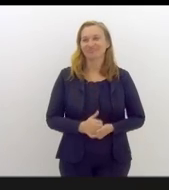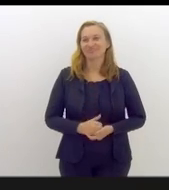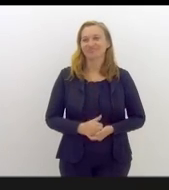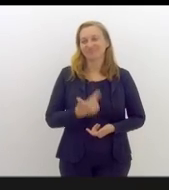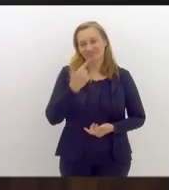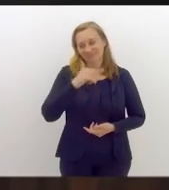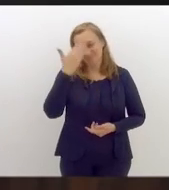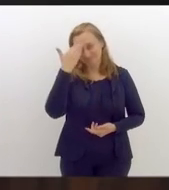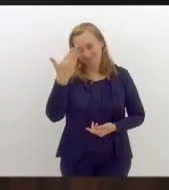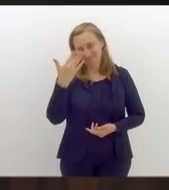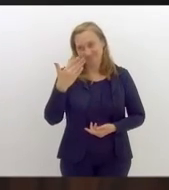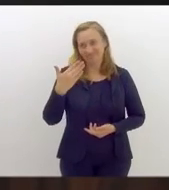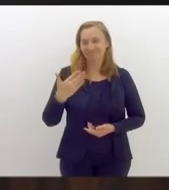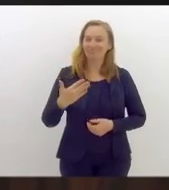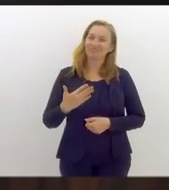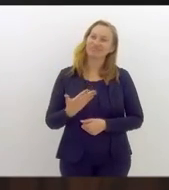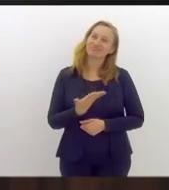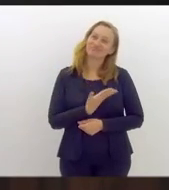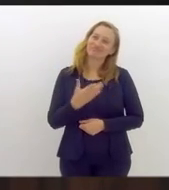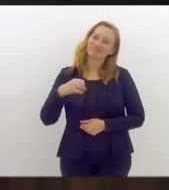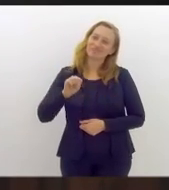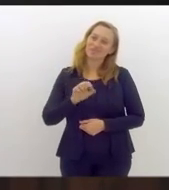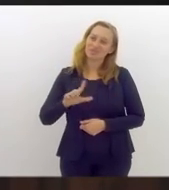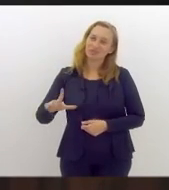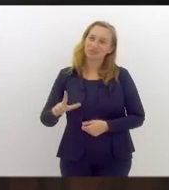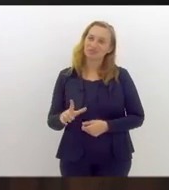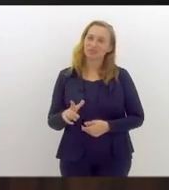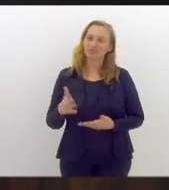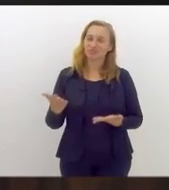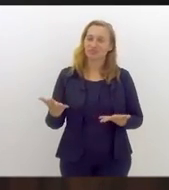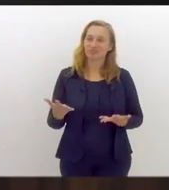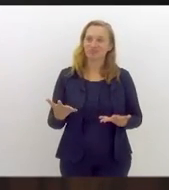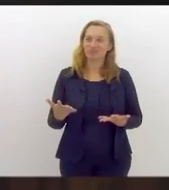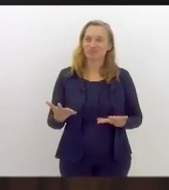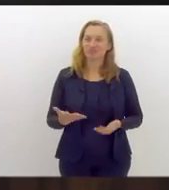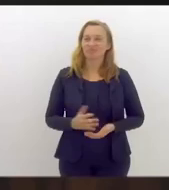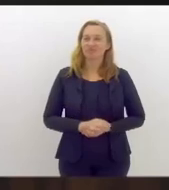Obrigada, meu querido Samuel. Vindo de você é um super